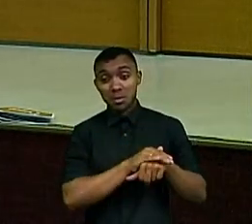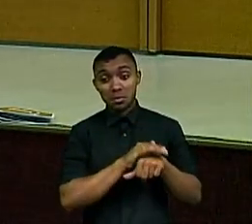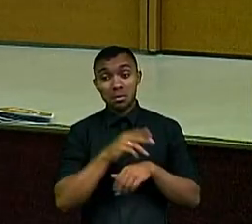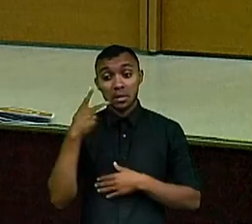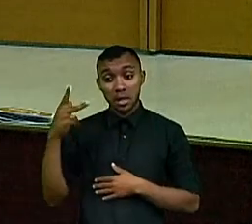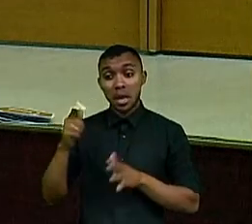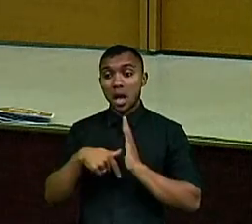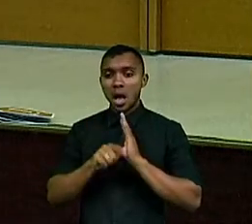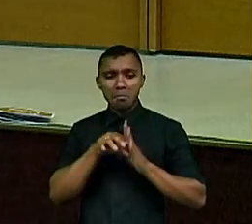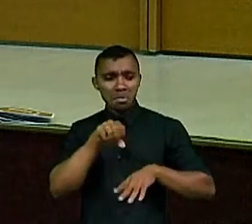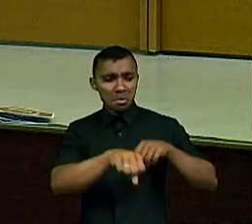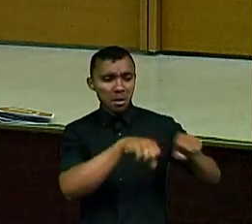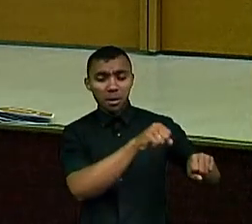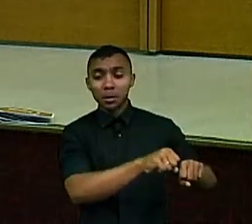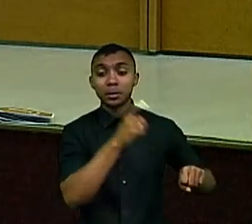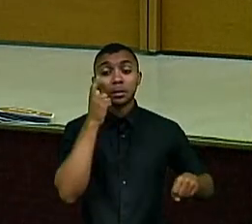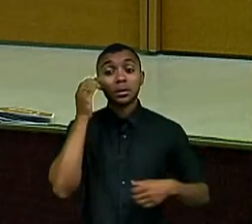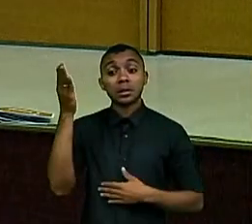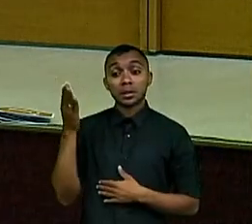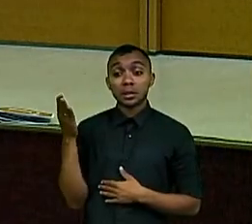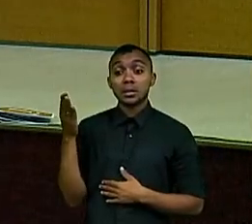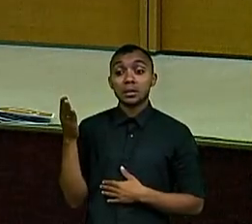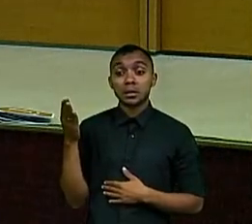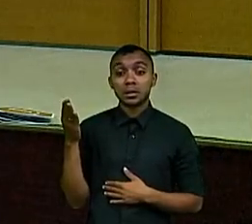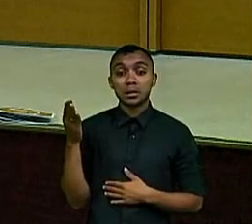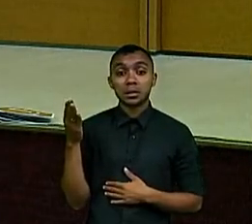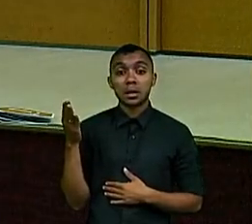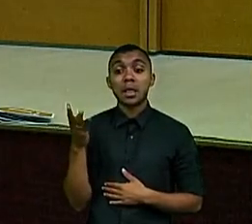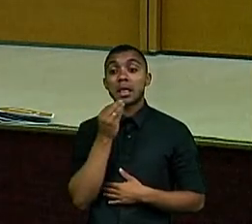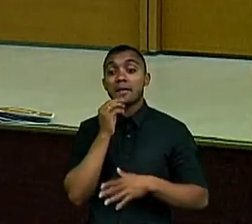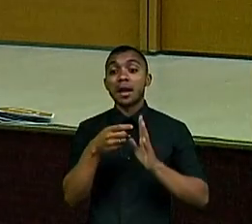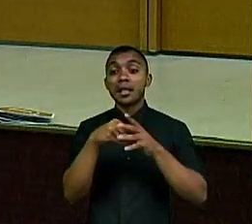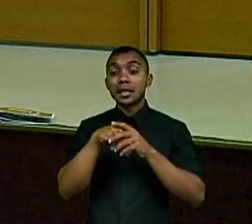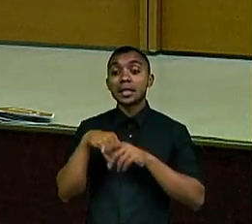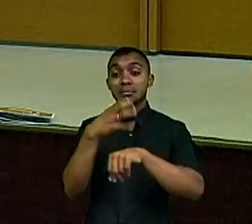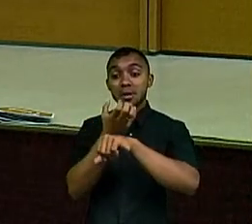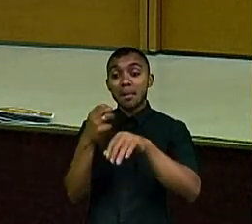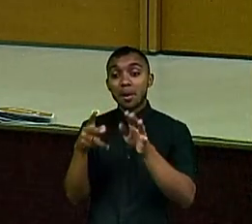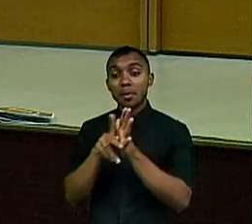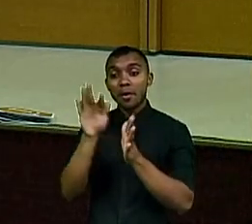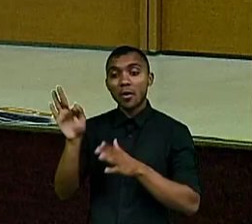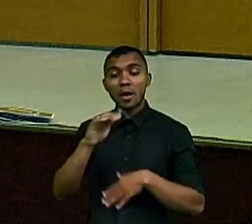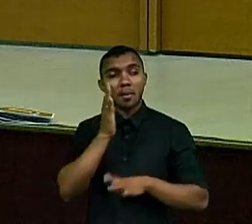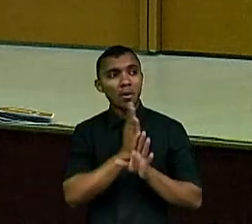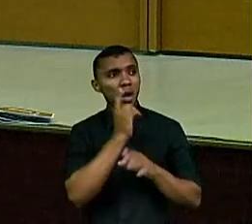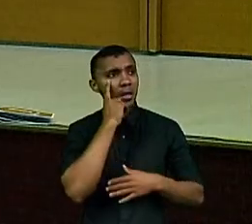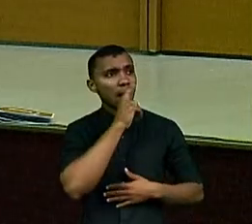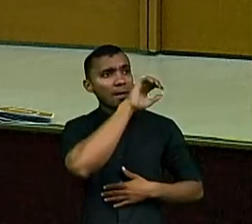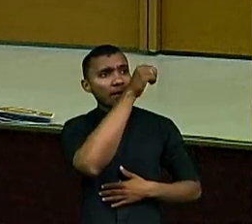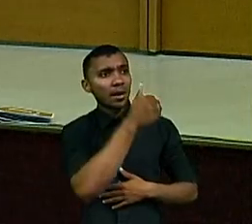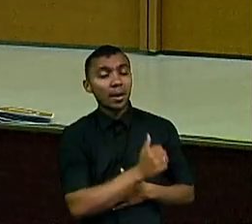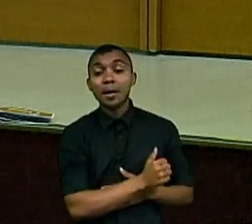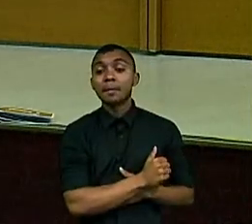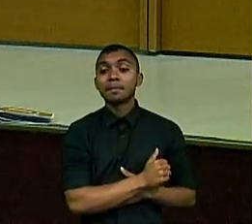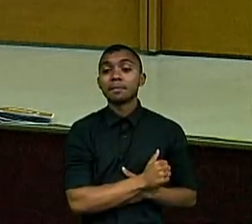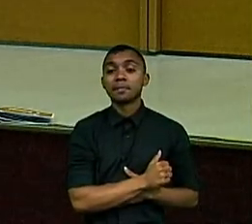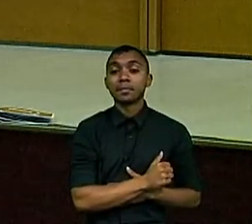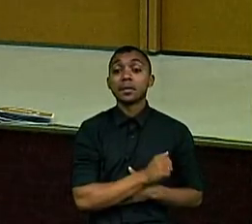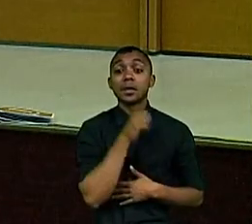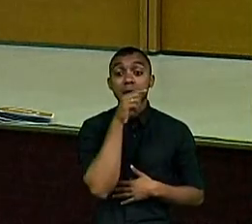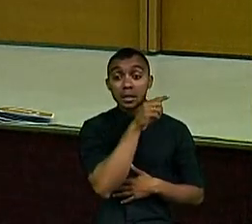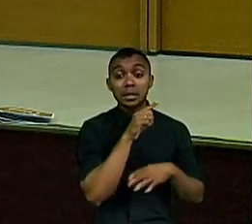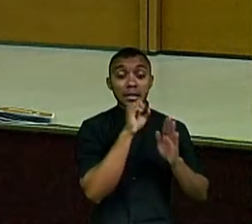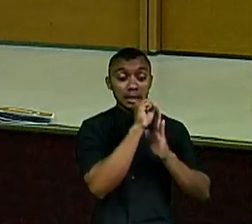quer dizer um negócio aquele ali é para você ter uma cadeira de faculdade para analisar aquele filme e ele retrata bem o filho do século 20